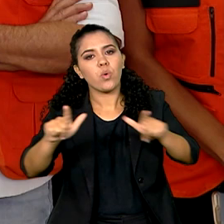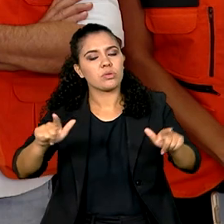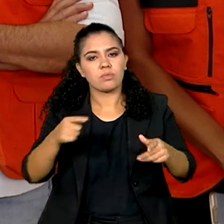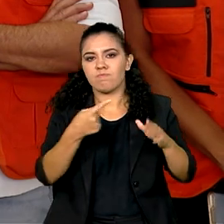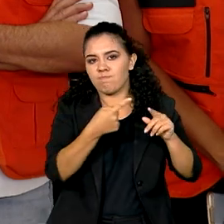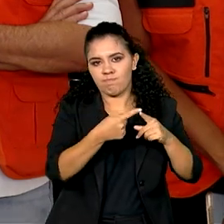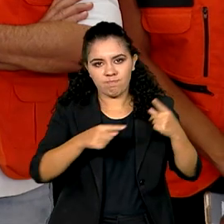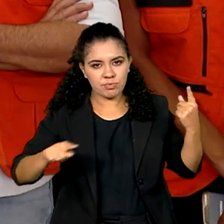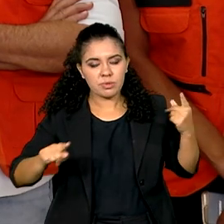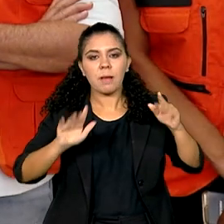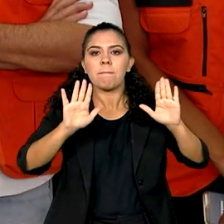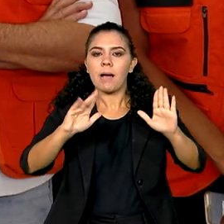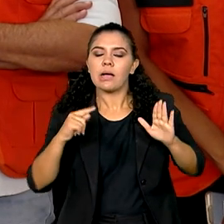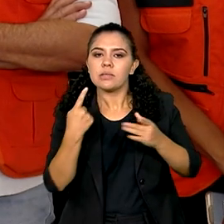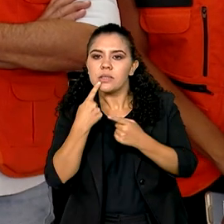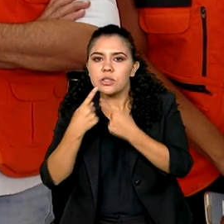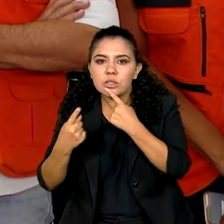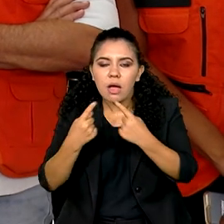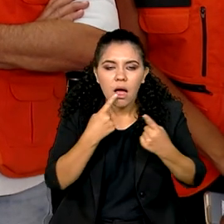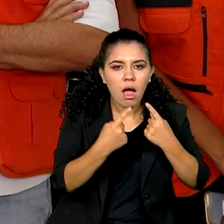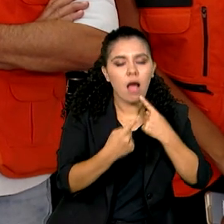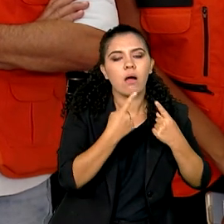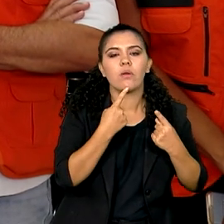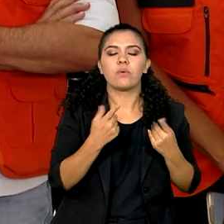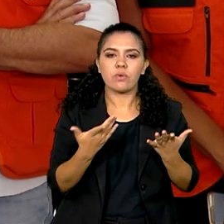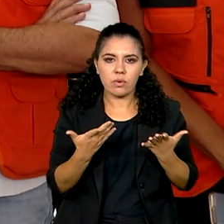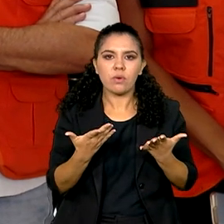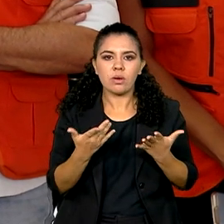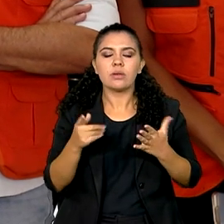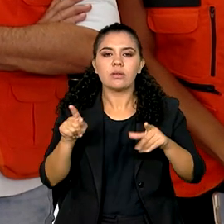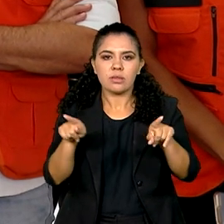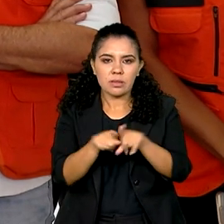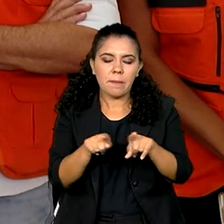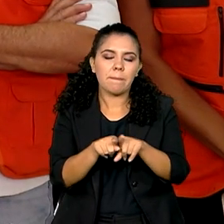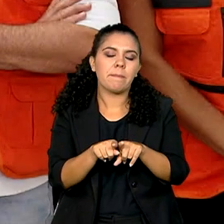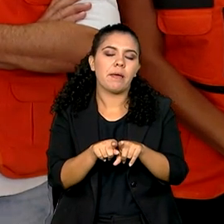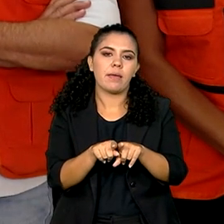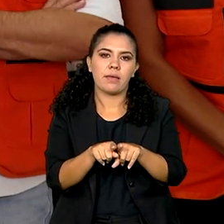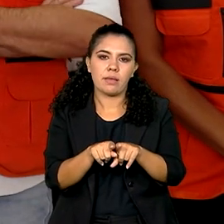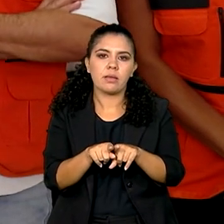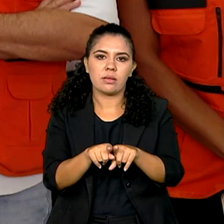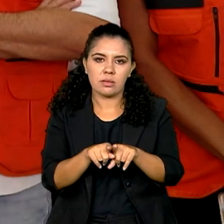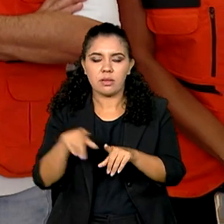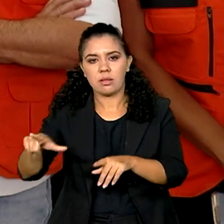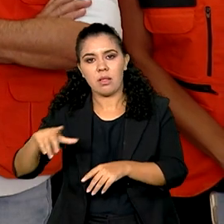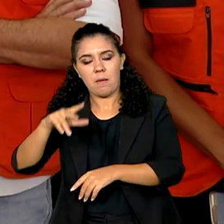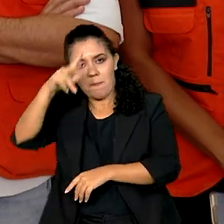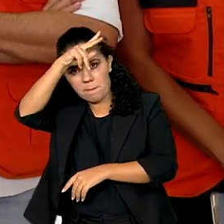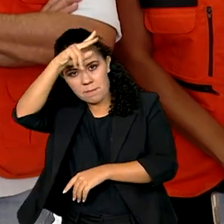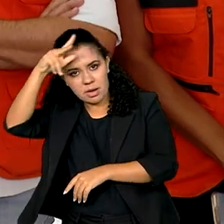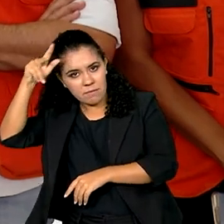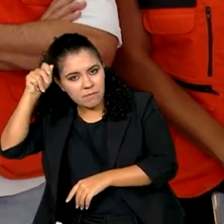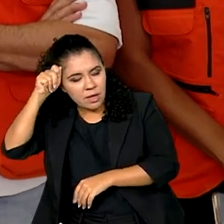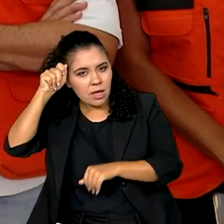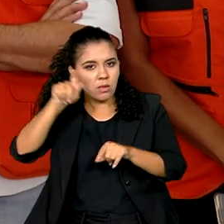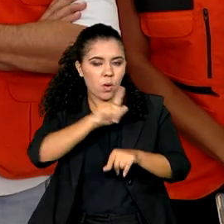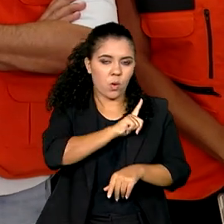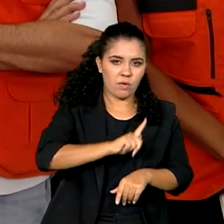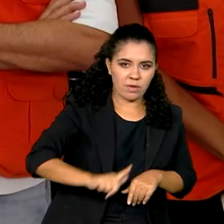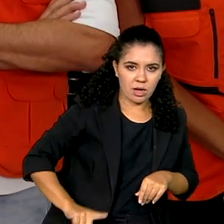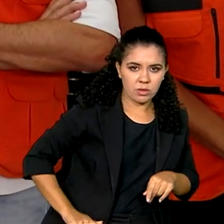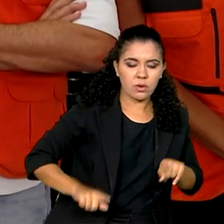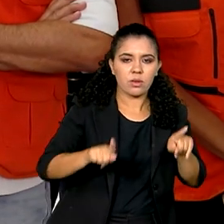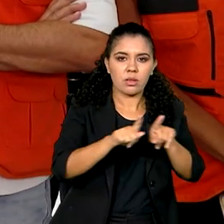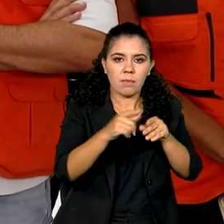diálogo in loco, não talvez na esfera só prefeito, governador, presidente, mas as equipes